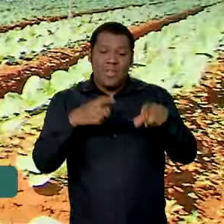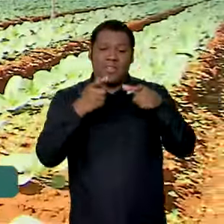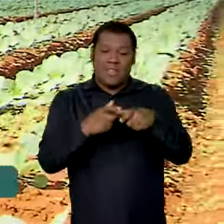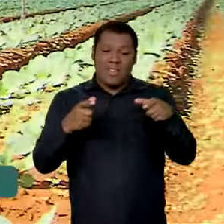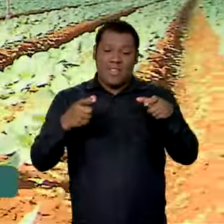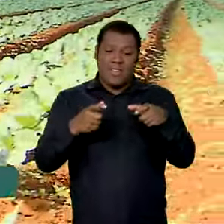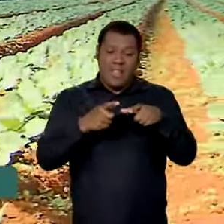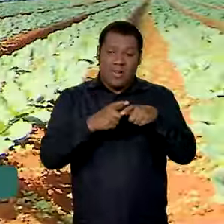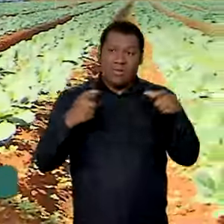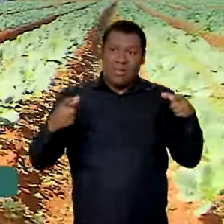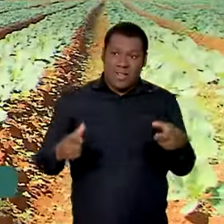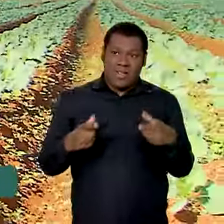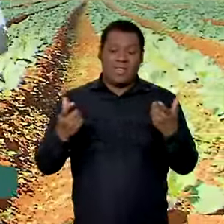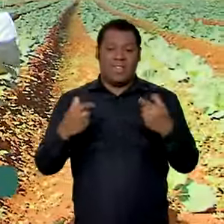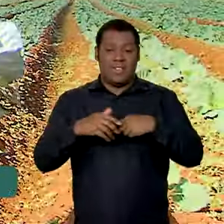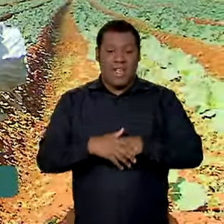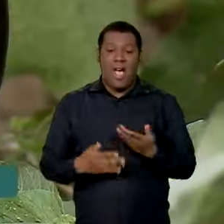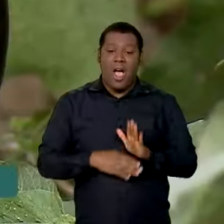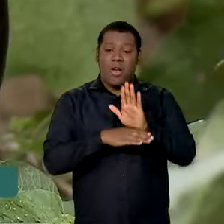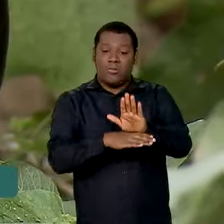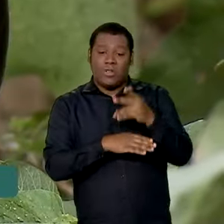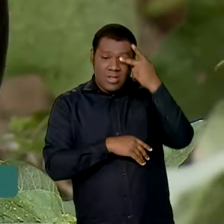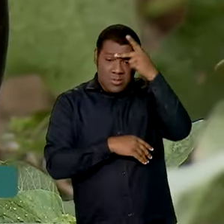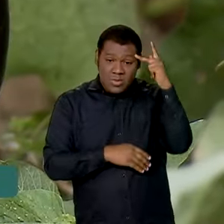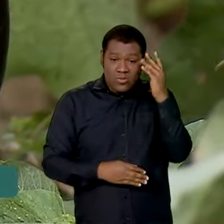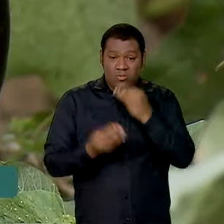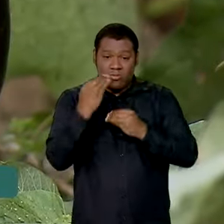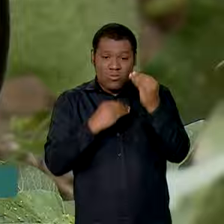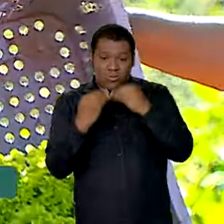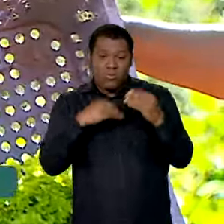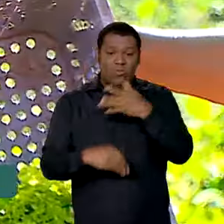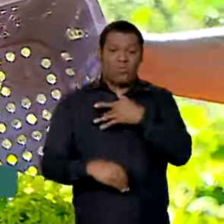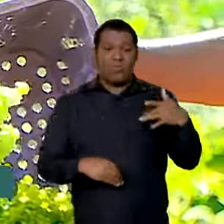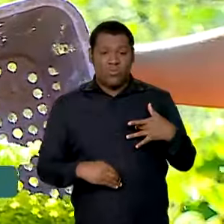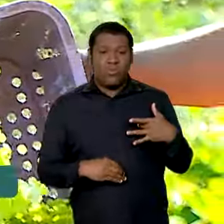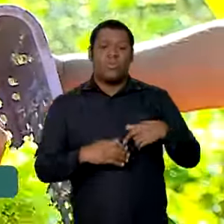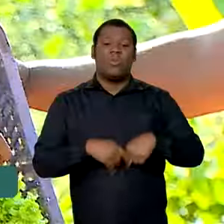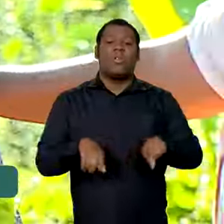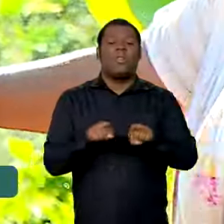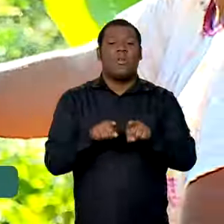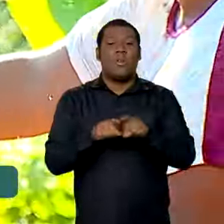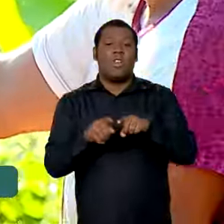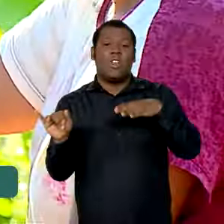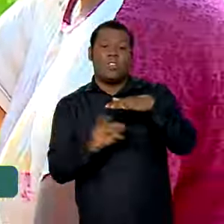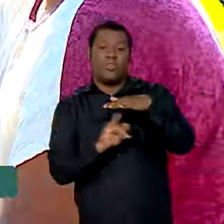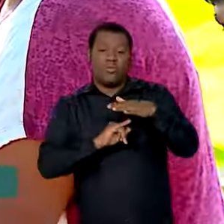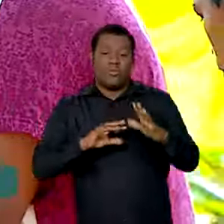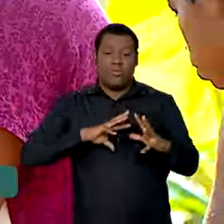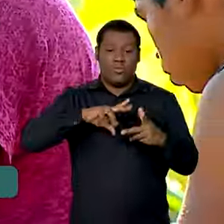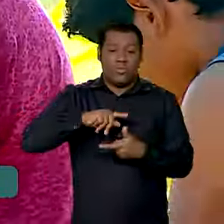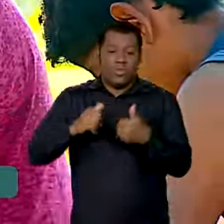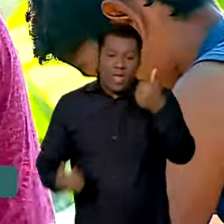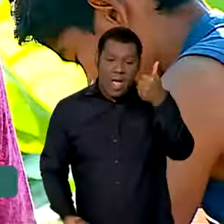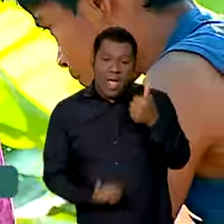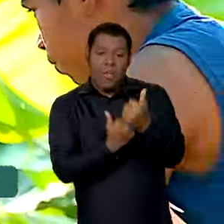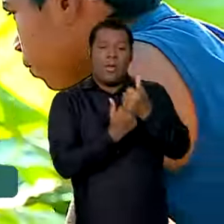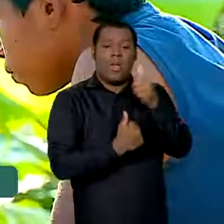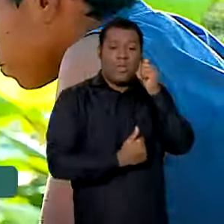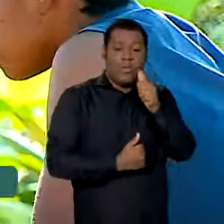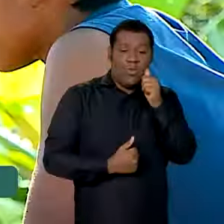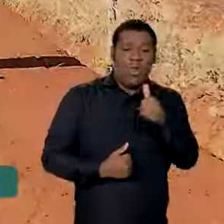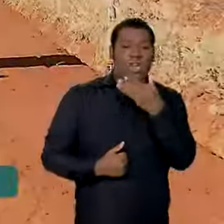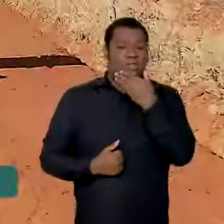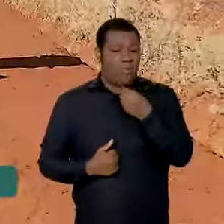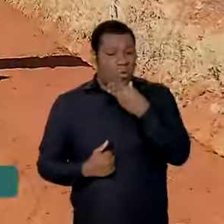sistemas alimentares e ainda buscar iniciativas internacionais para apoiar as mulheres e homens que trabalham na